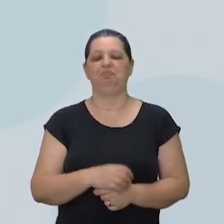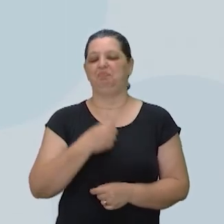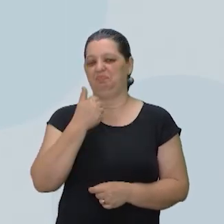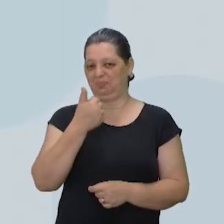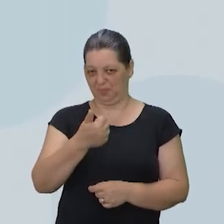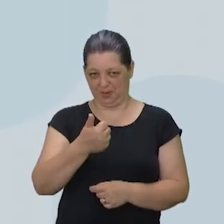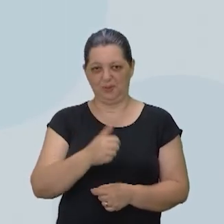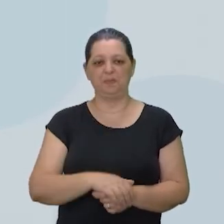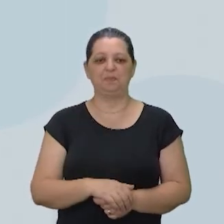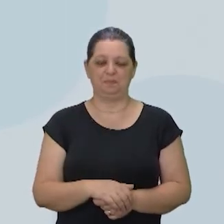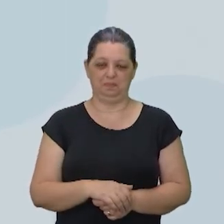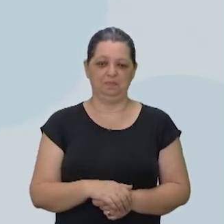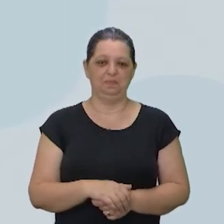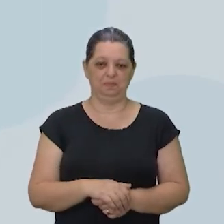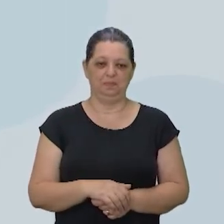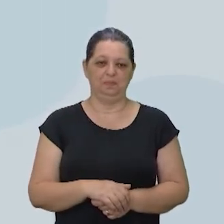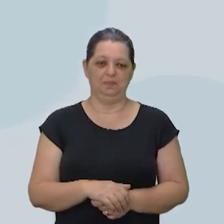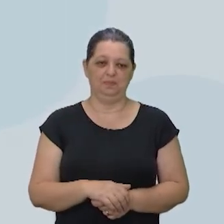bem.